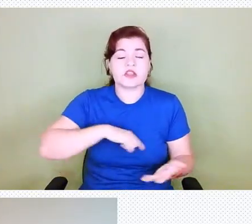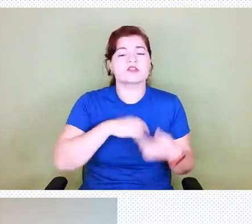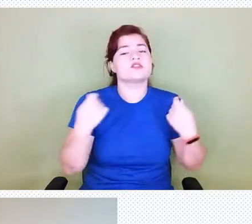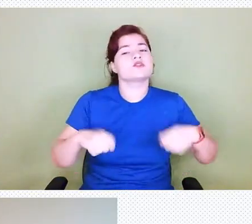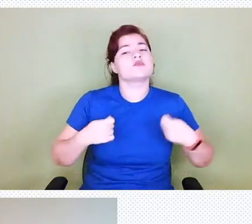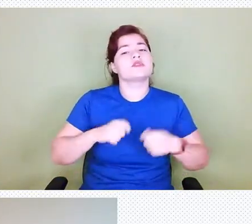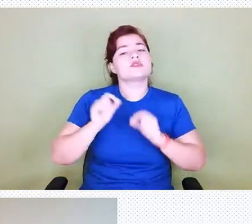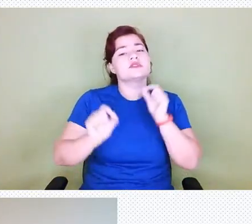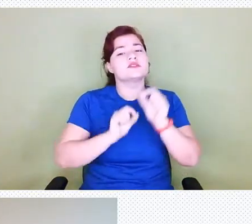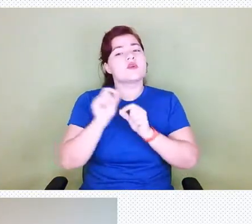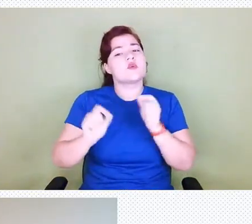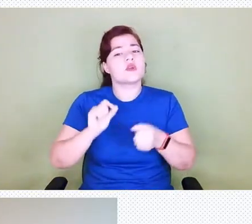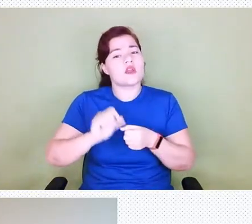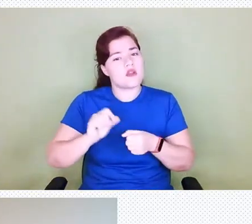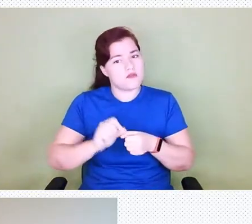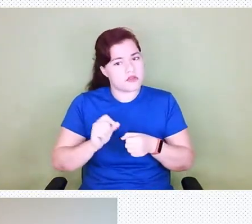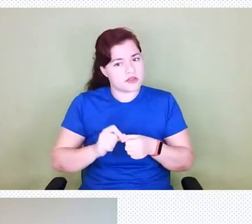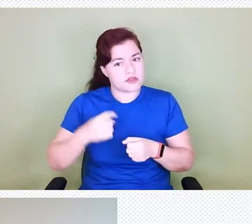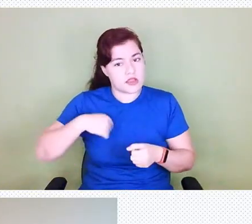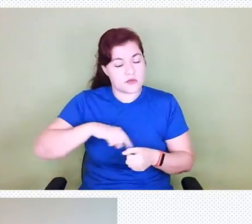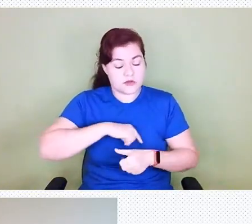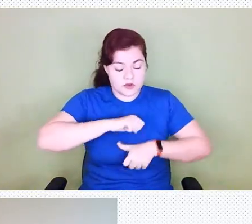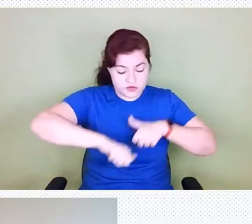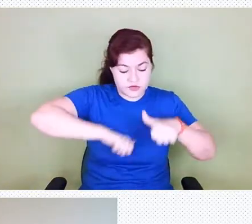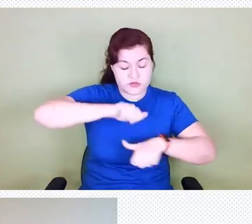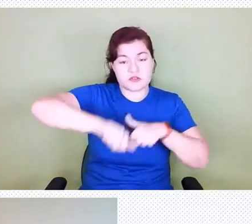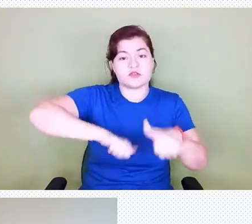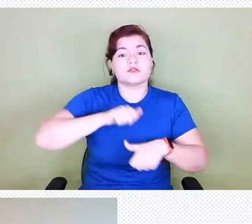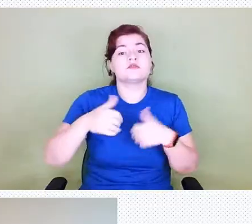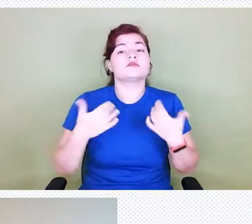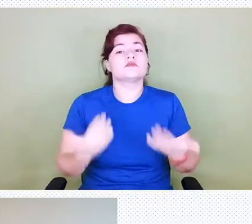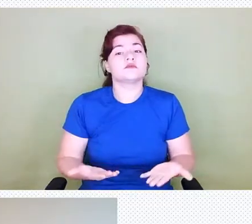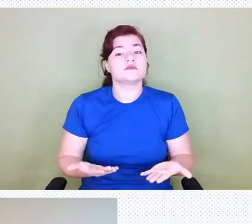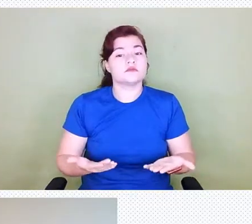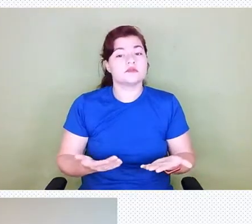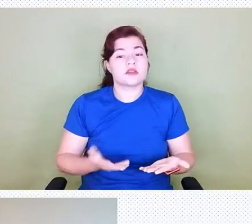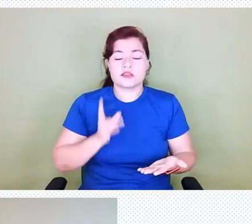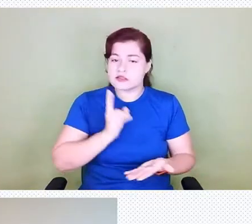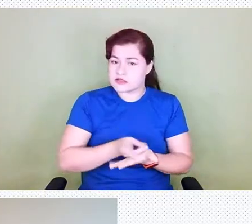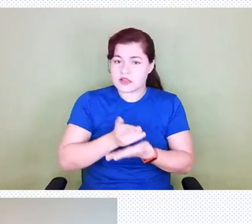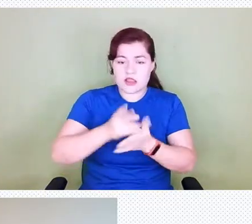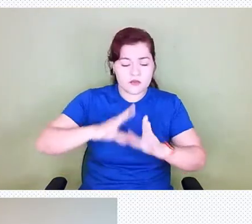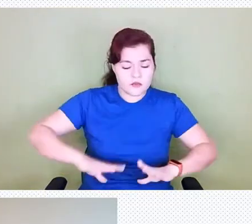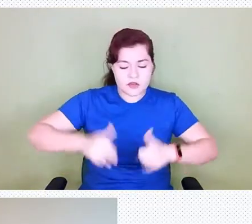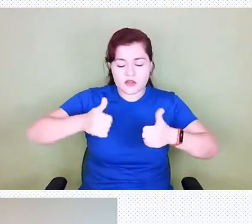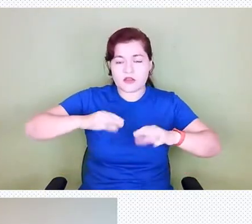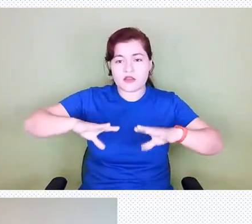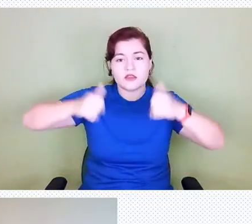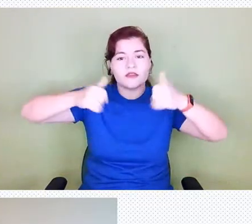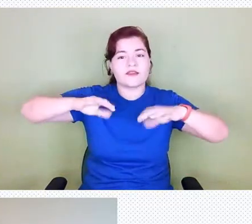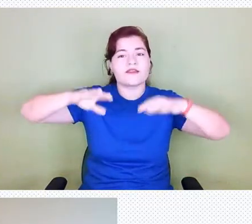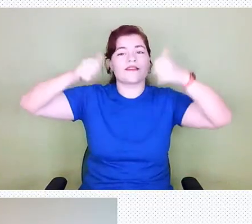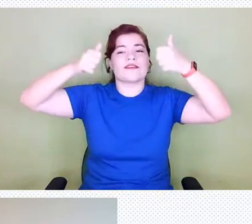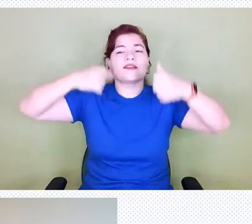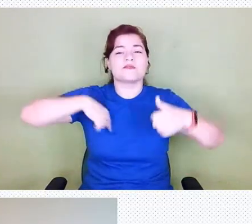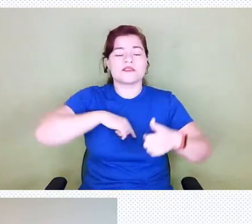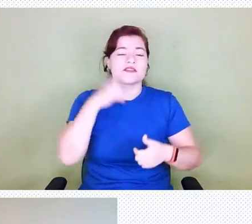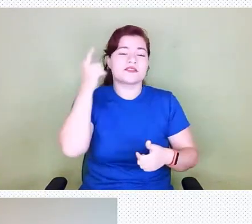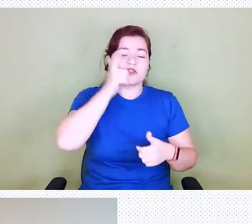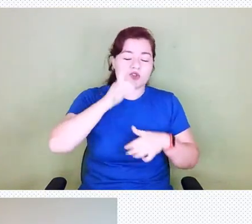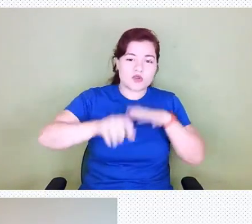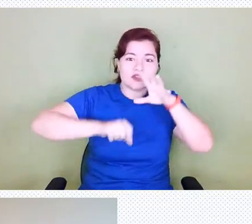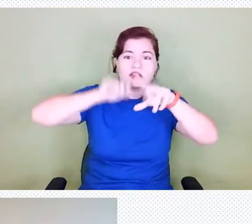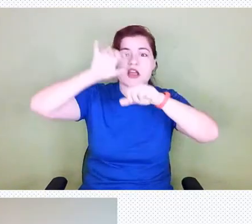necessitamos fazer para nos transformarmos sempre para melhor, para que nós possamos